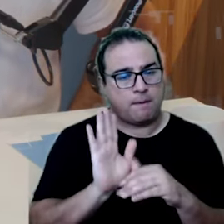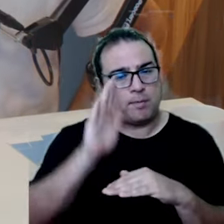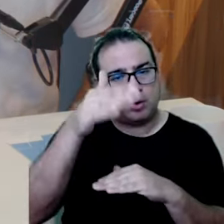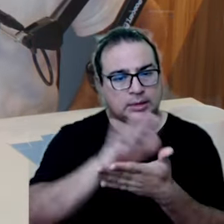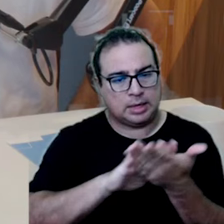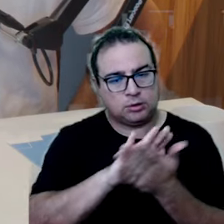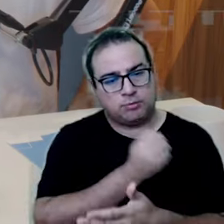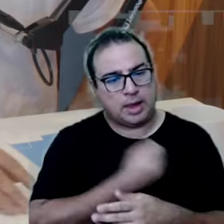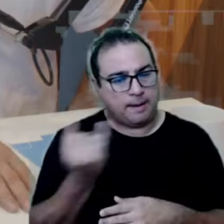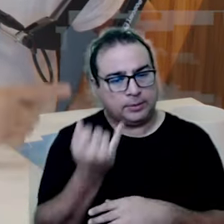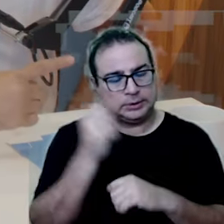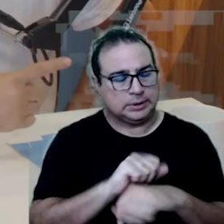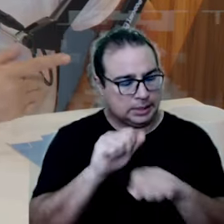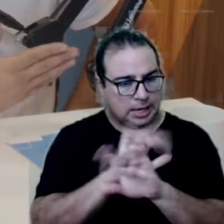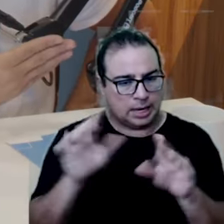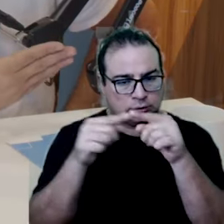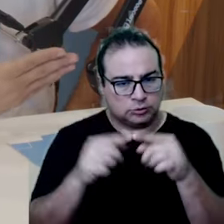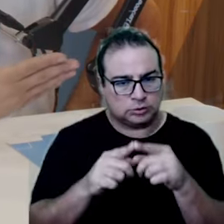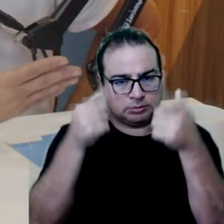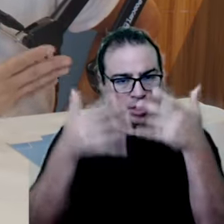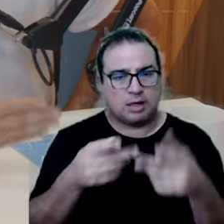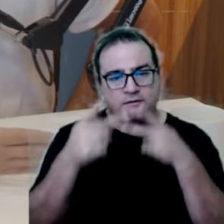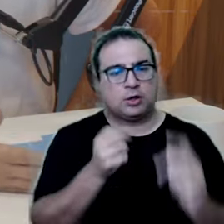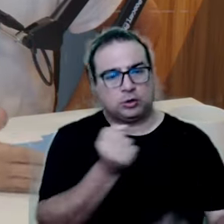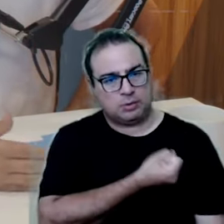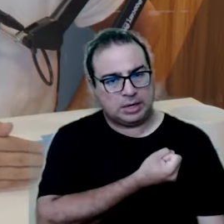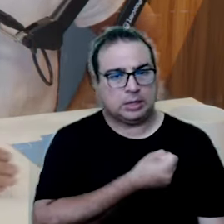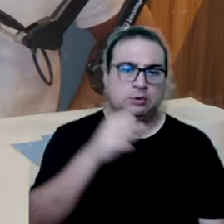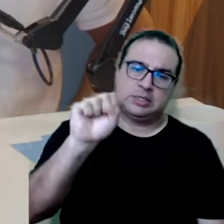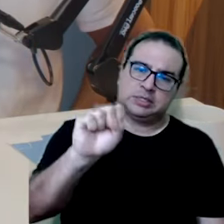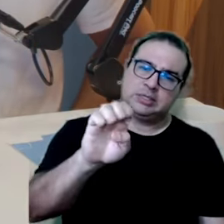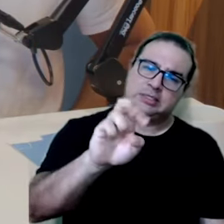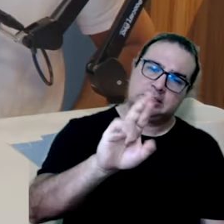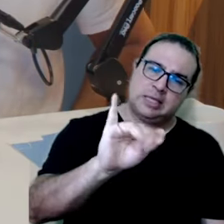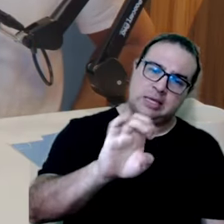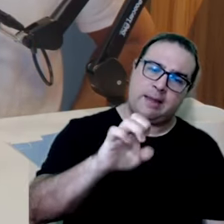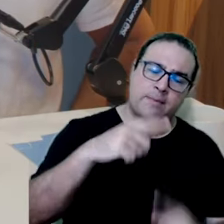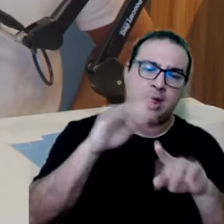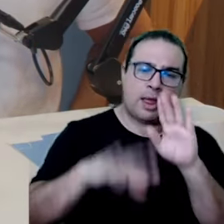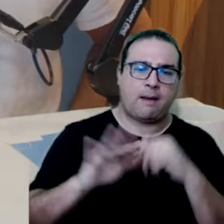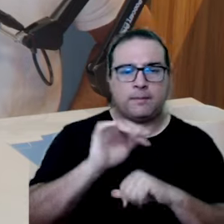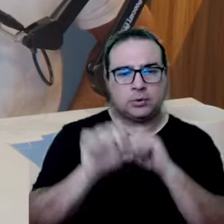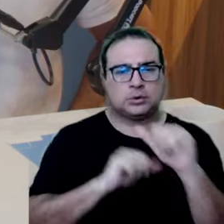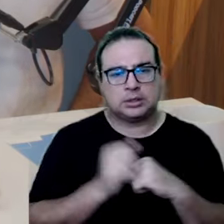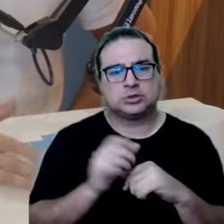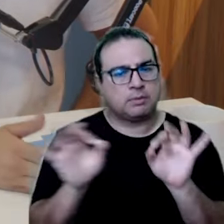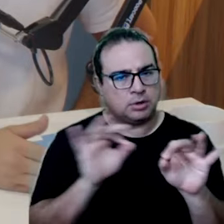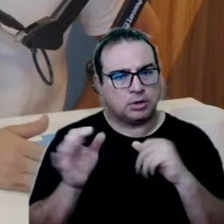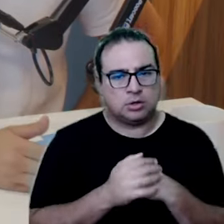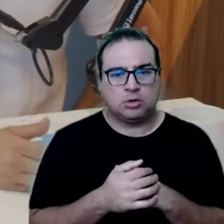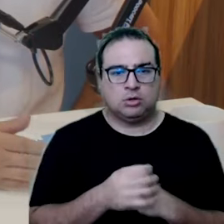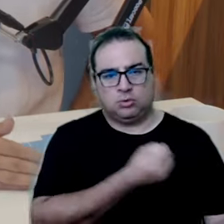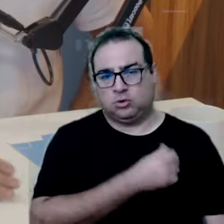de pular o número isso é importante deixar esse adendo quando a gente tá falando de numeração e série porque a pessoa Às vezes vai querer mudar isso automaticamente alha eu já em